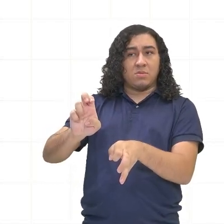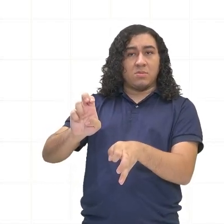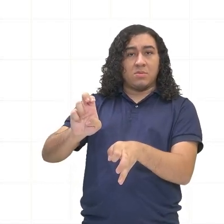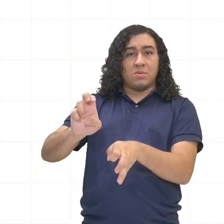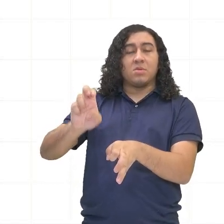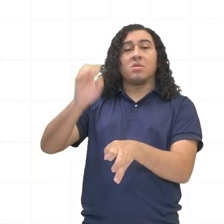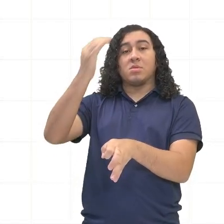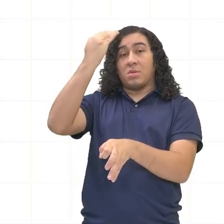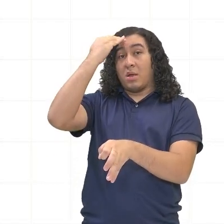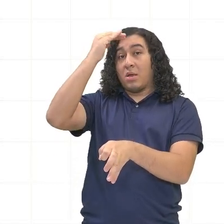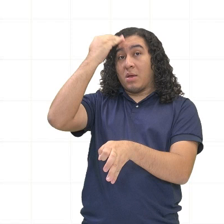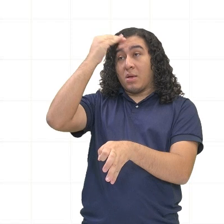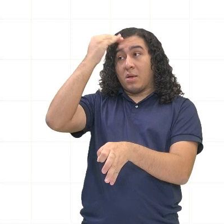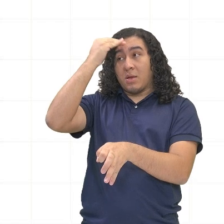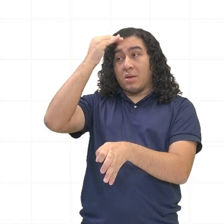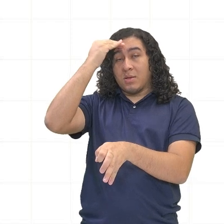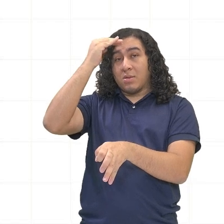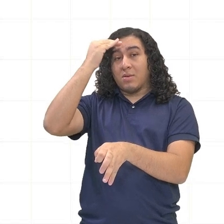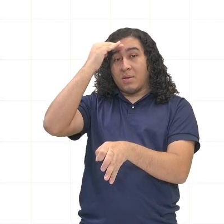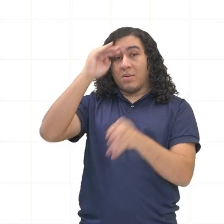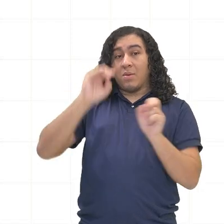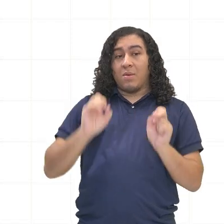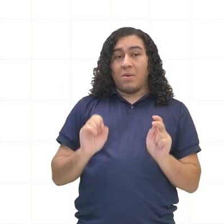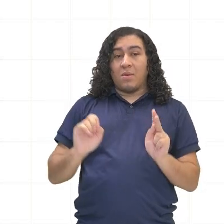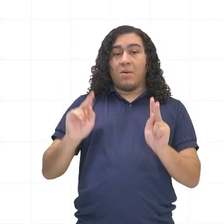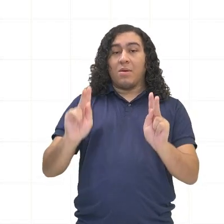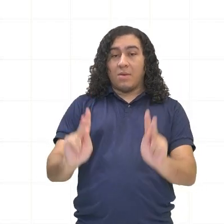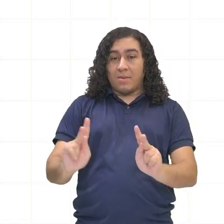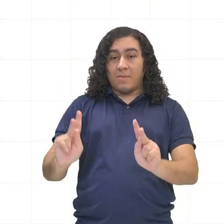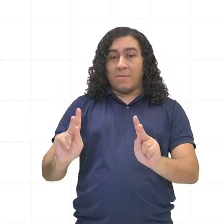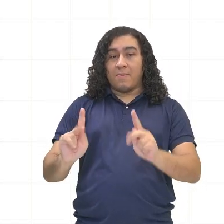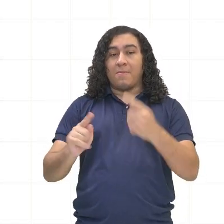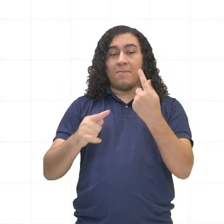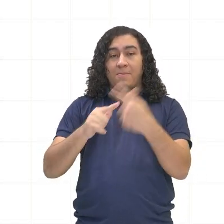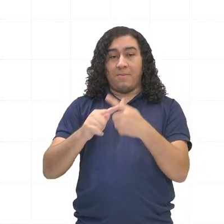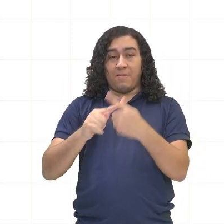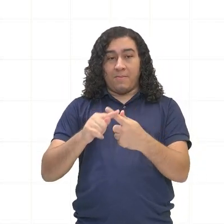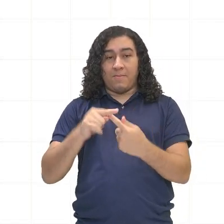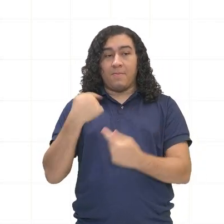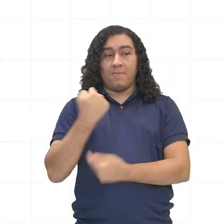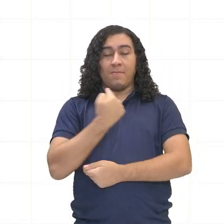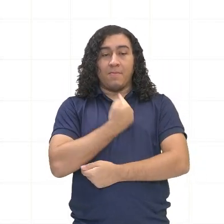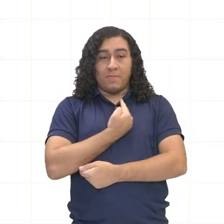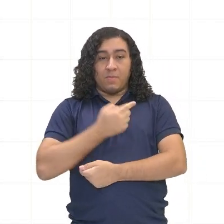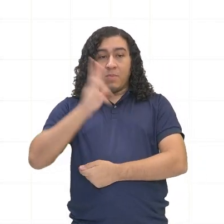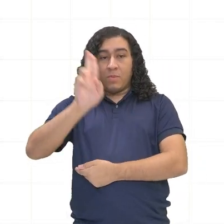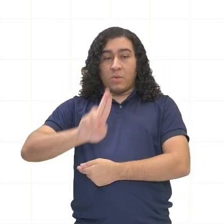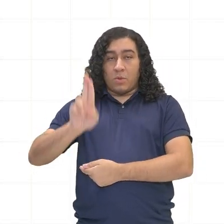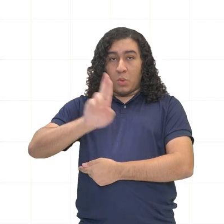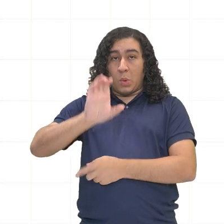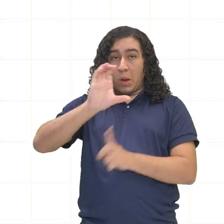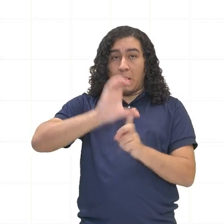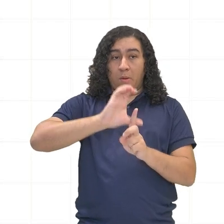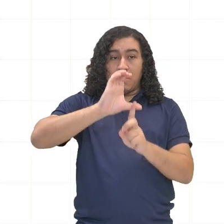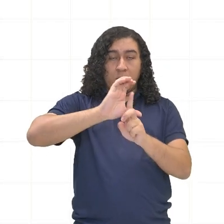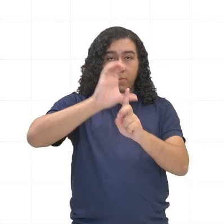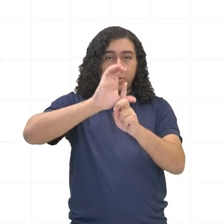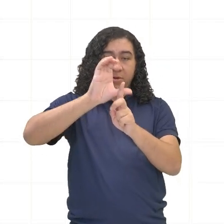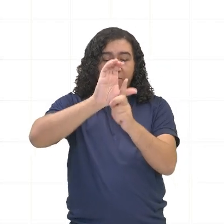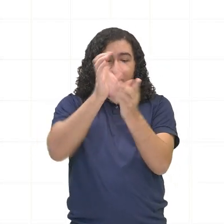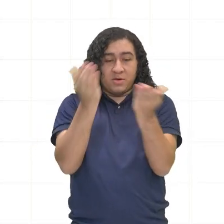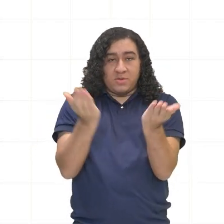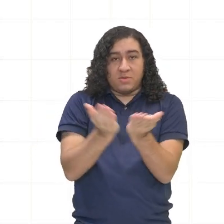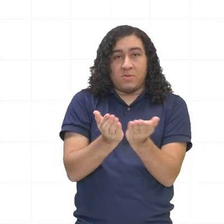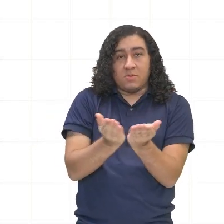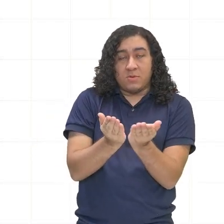Entenda, pois estamos utilizando o calendário cristão, né? Que é esse